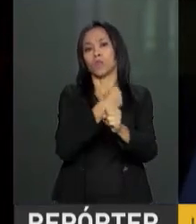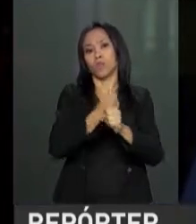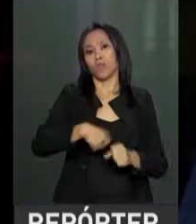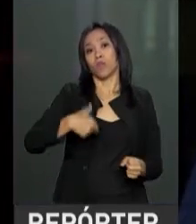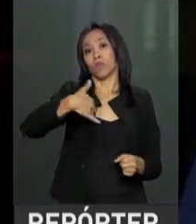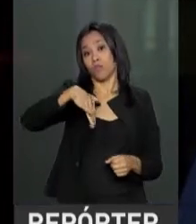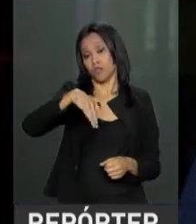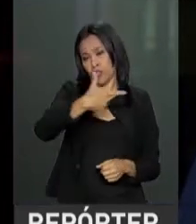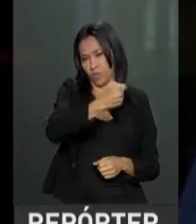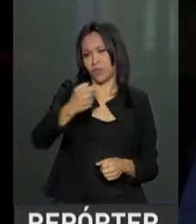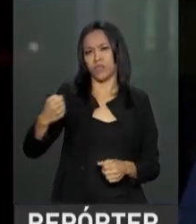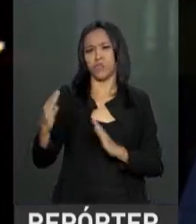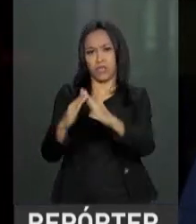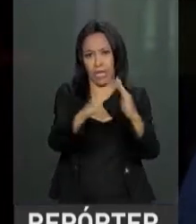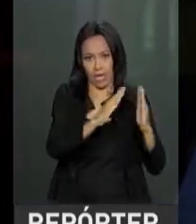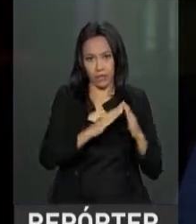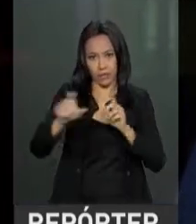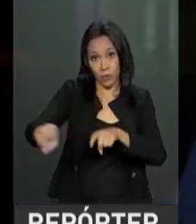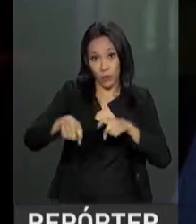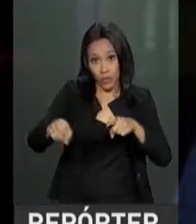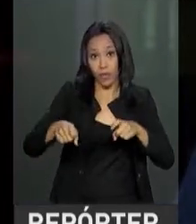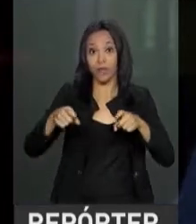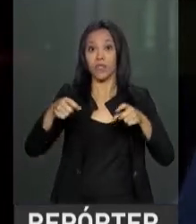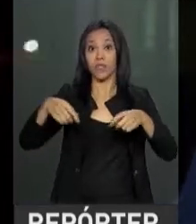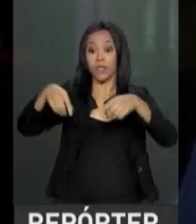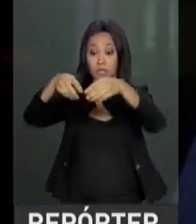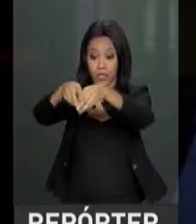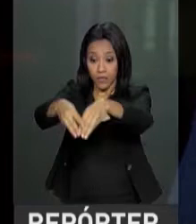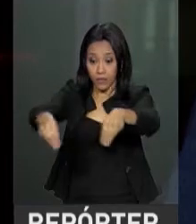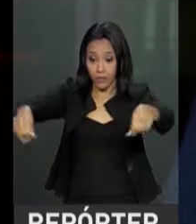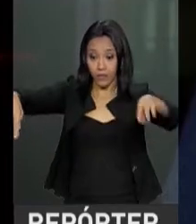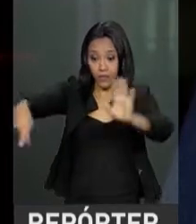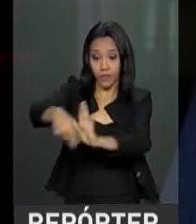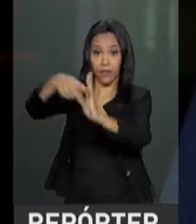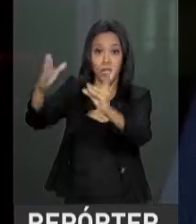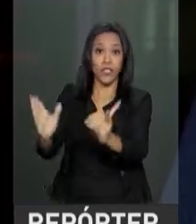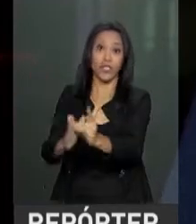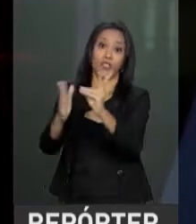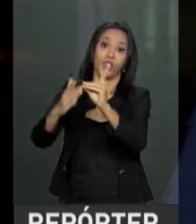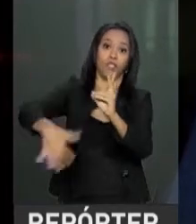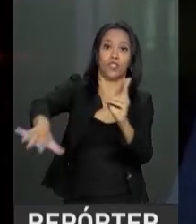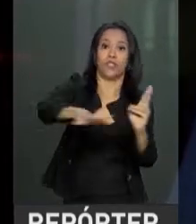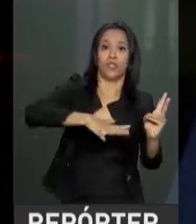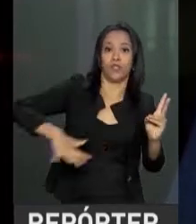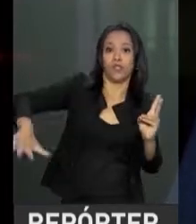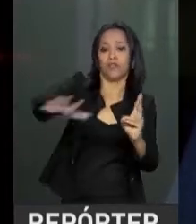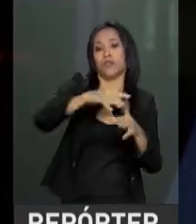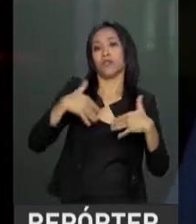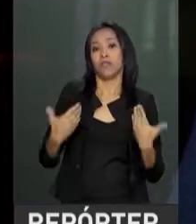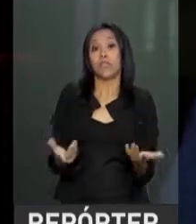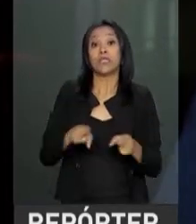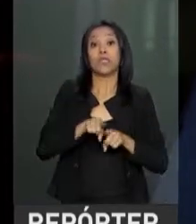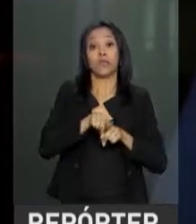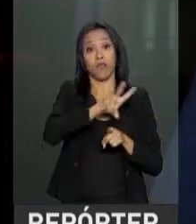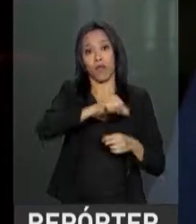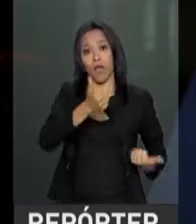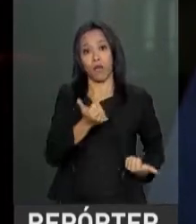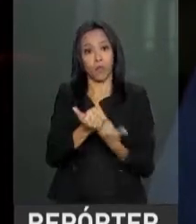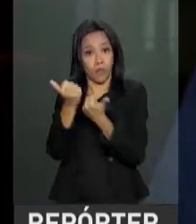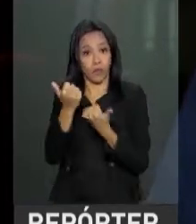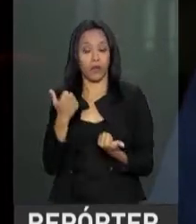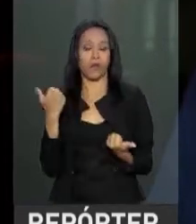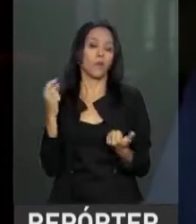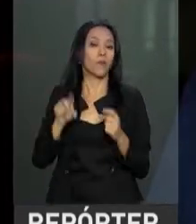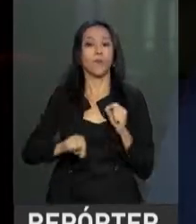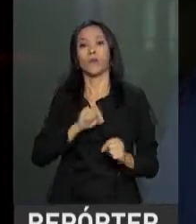minha casa minha vida rural em áreas indígenas do município de pacaraíma além disso também vai apoiar ações